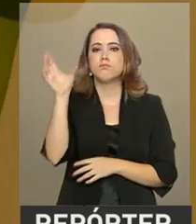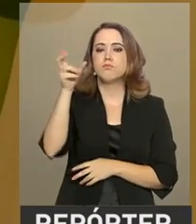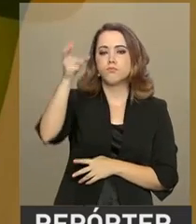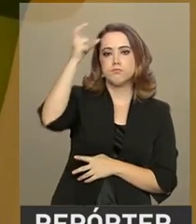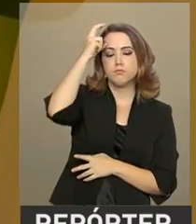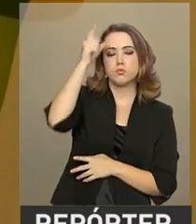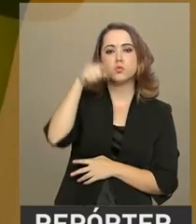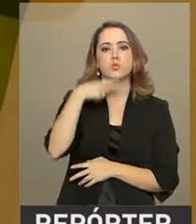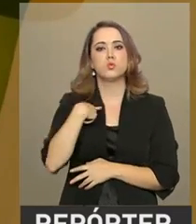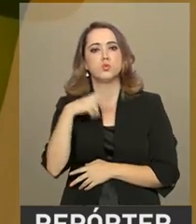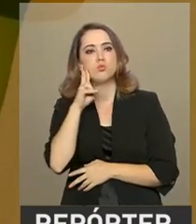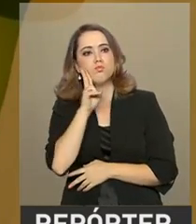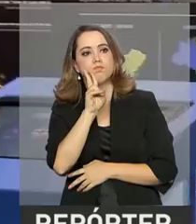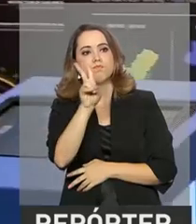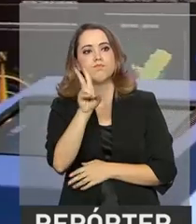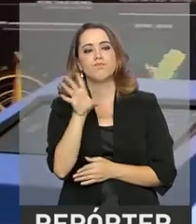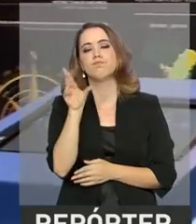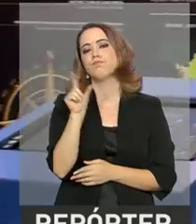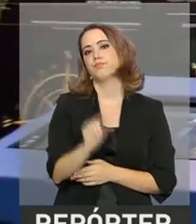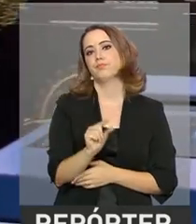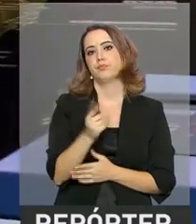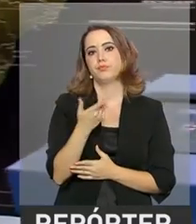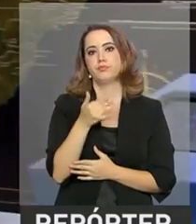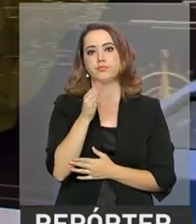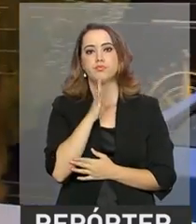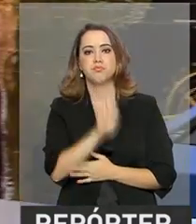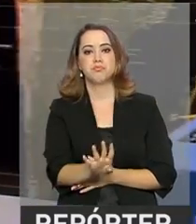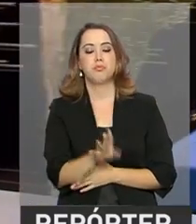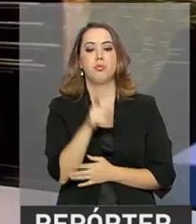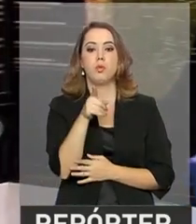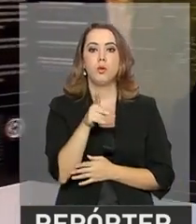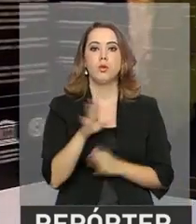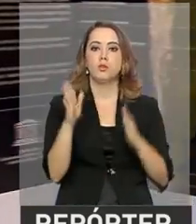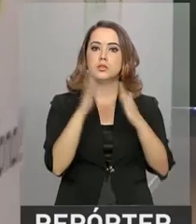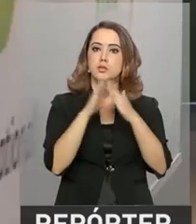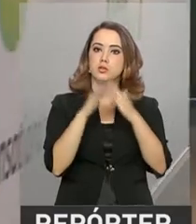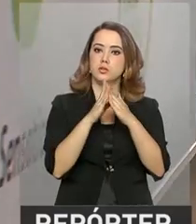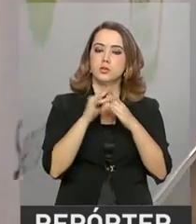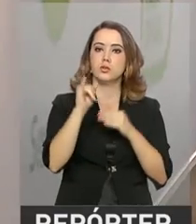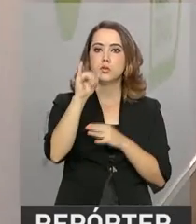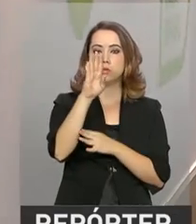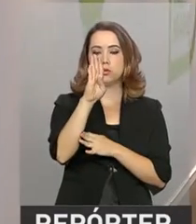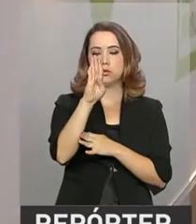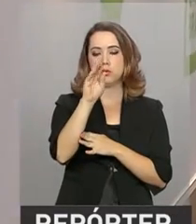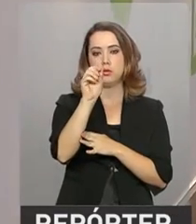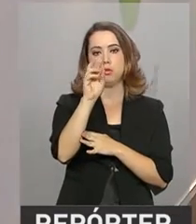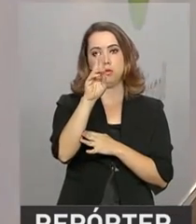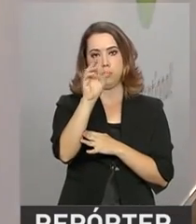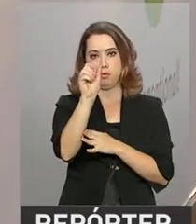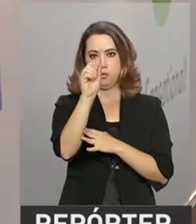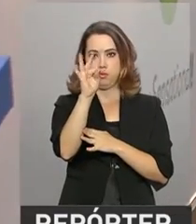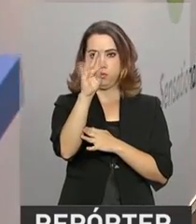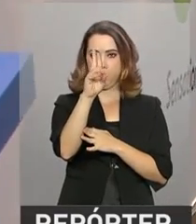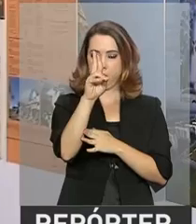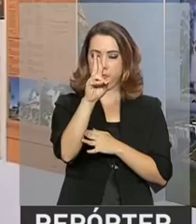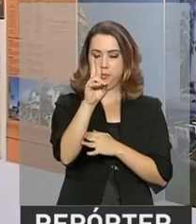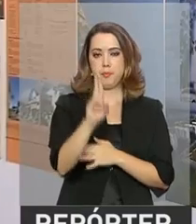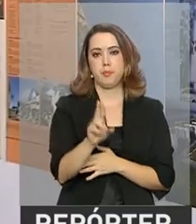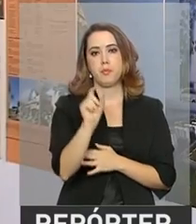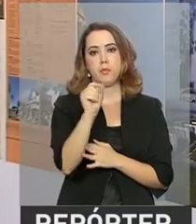coisa pouco usual. O stand da Embratur na Casa Brasil apresenta a riqueza cultural do